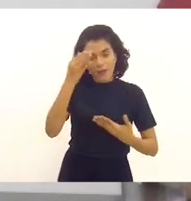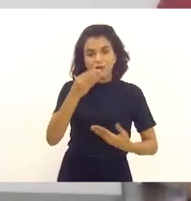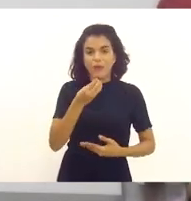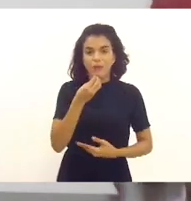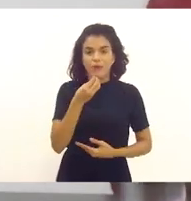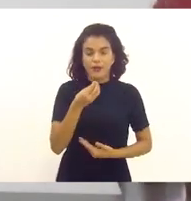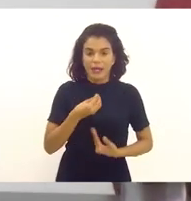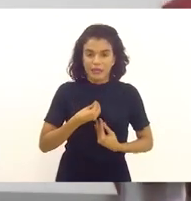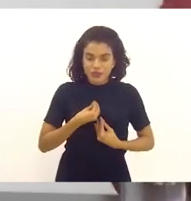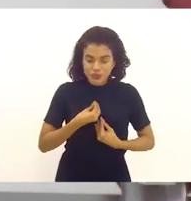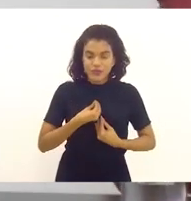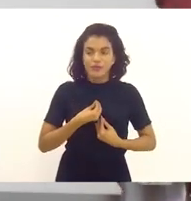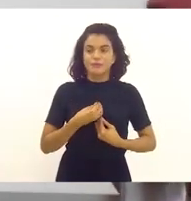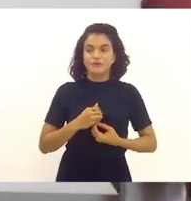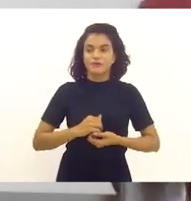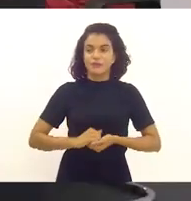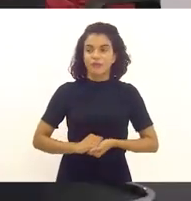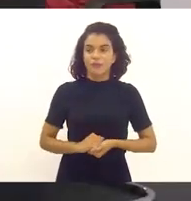oportunidade